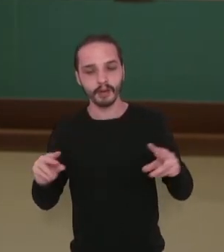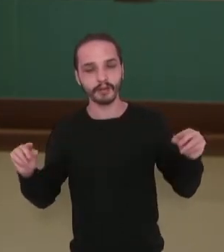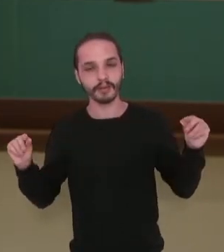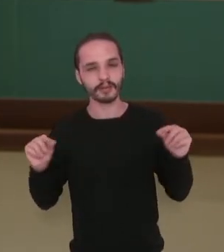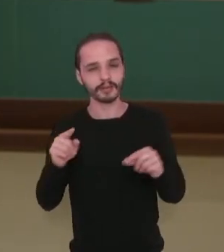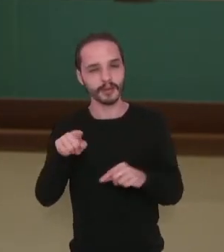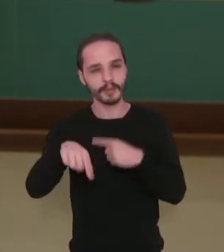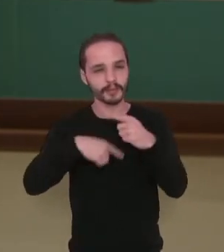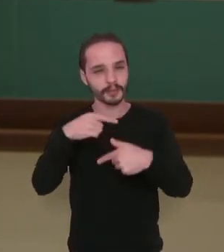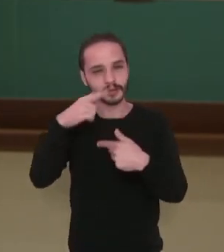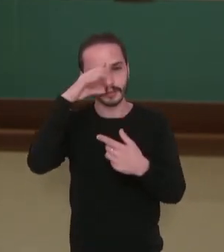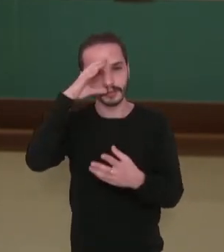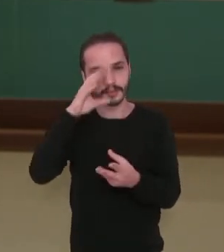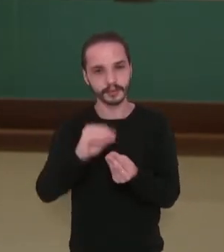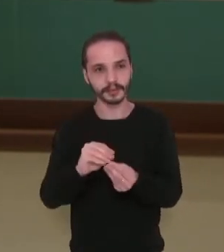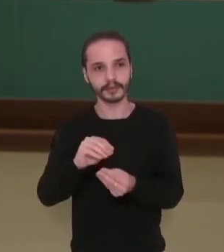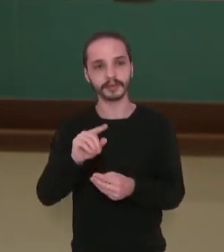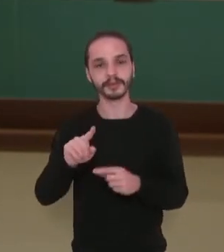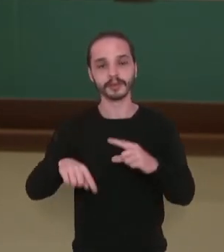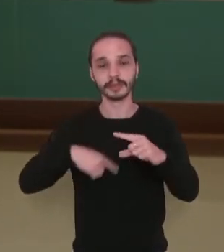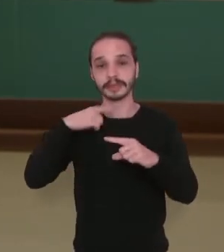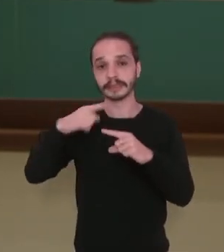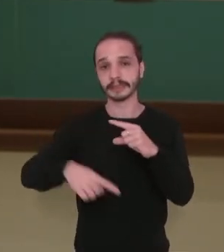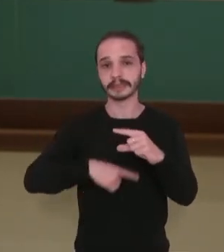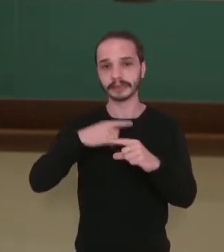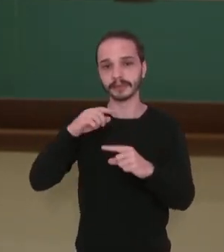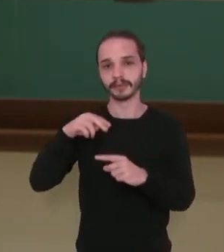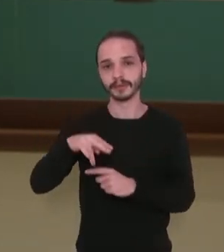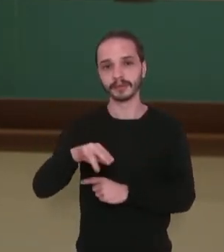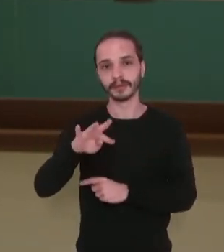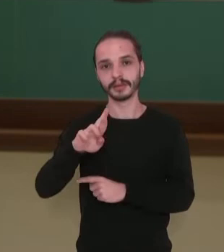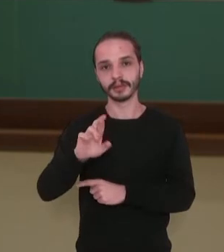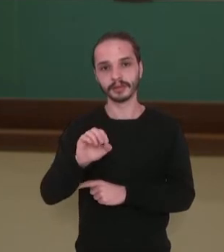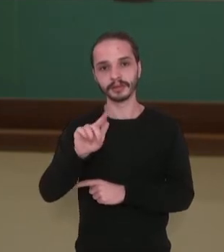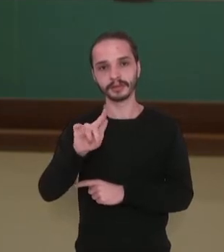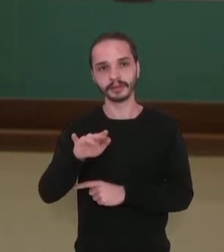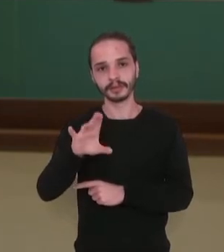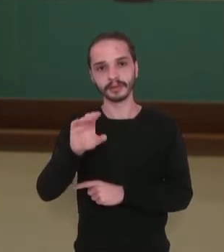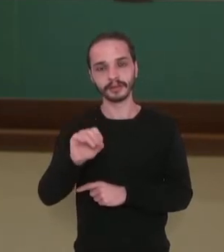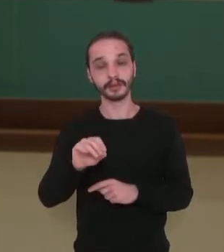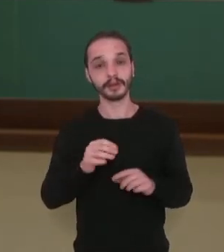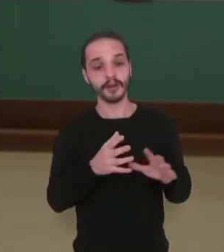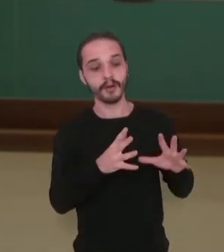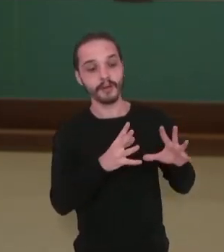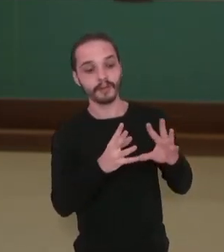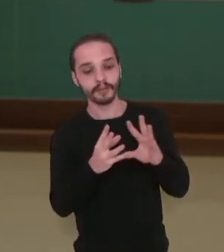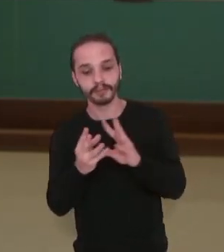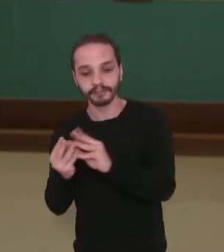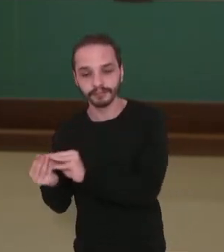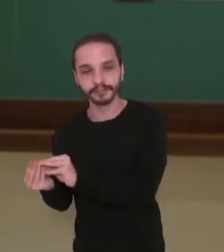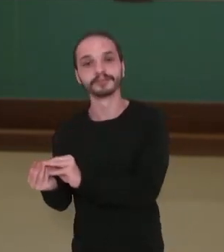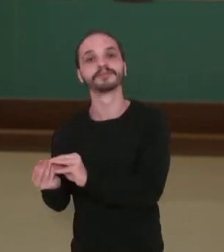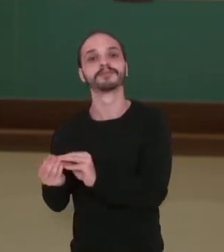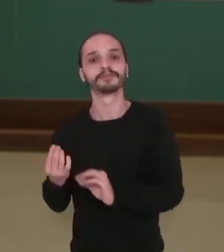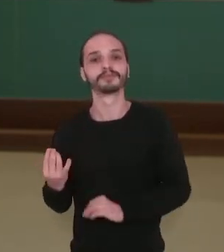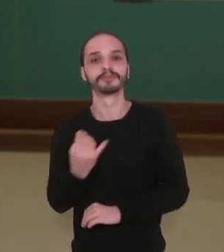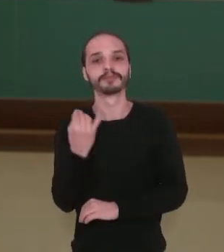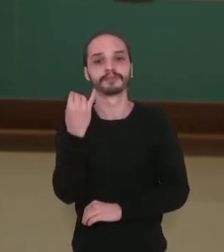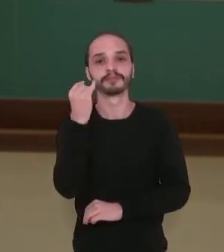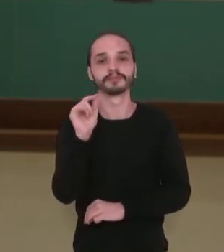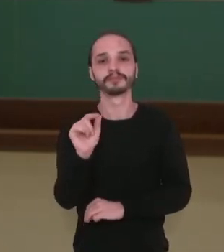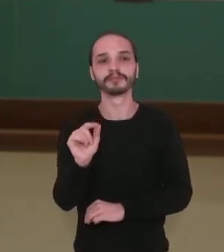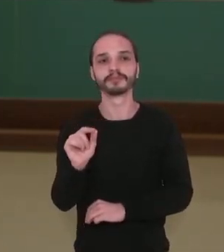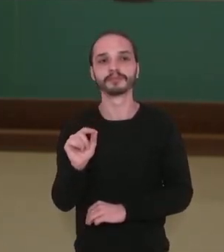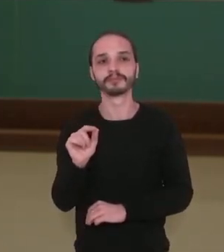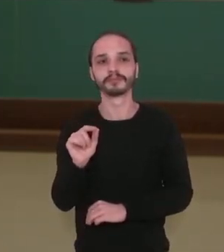no ciclo do nitrogênio. Então, nesse processo aqui de decomposição, é importante, porque quando vai